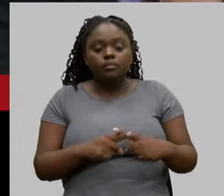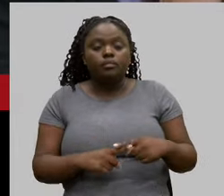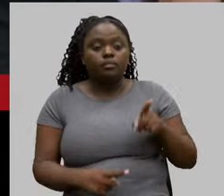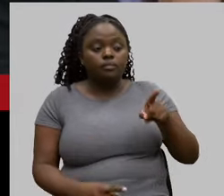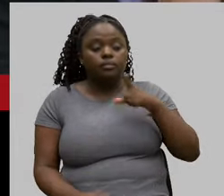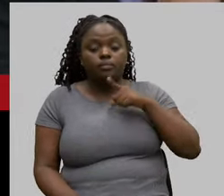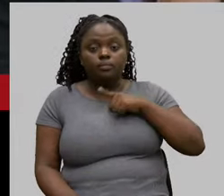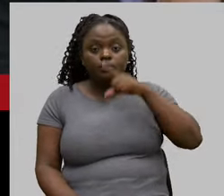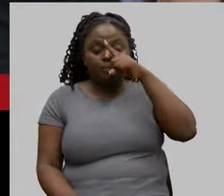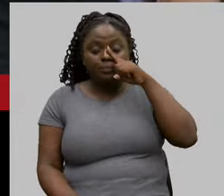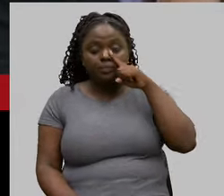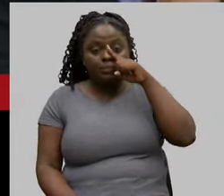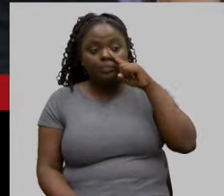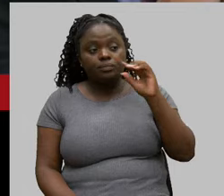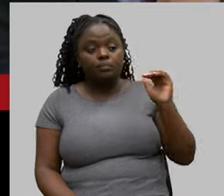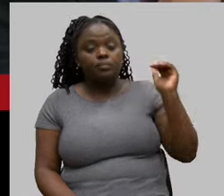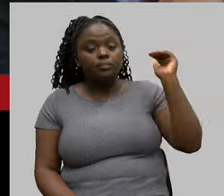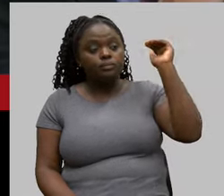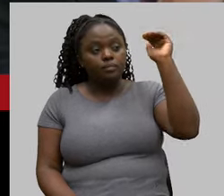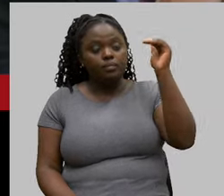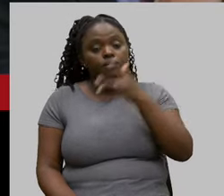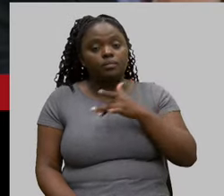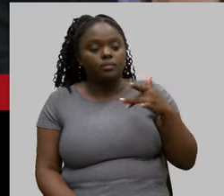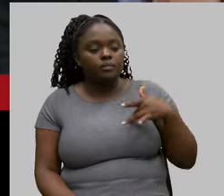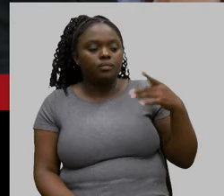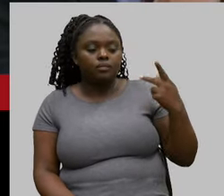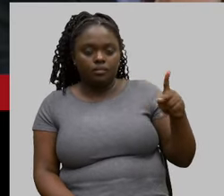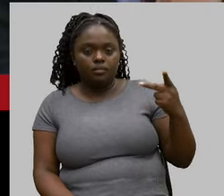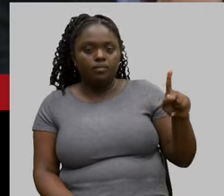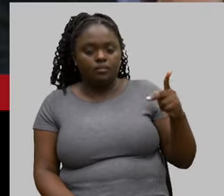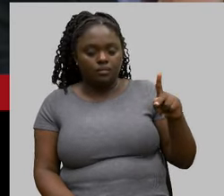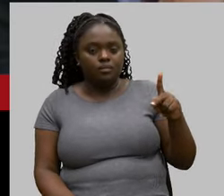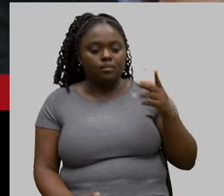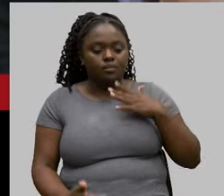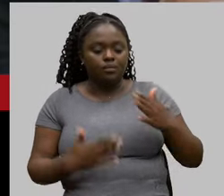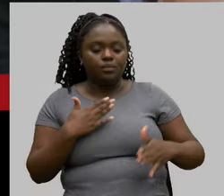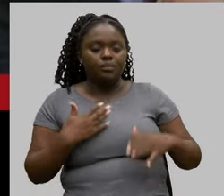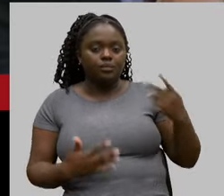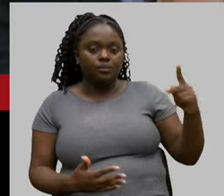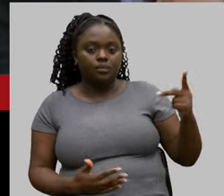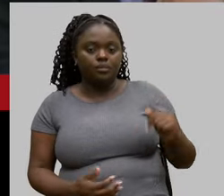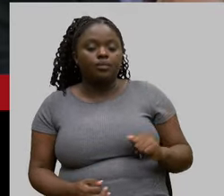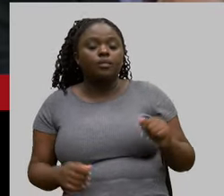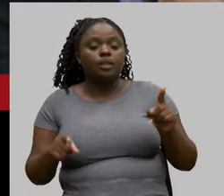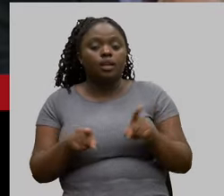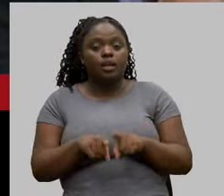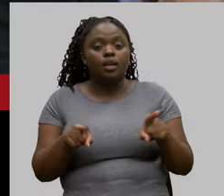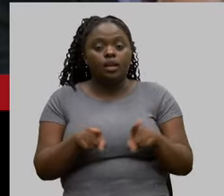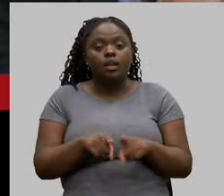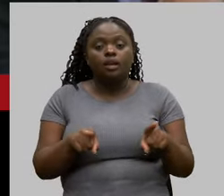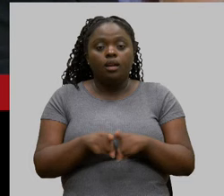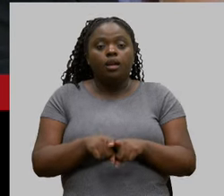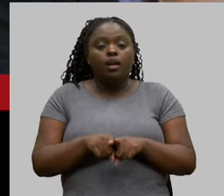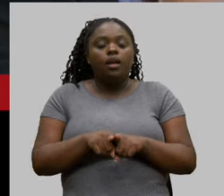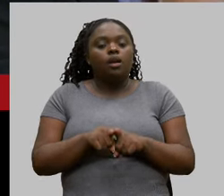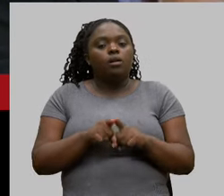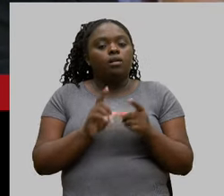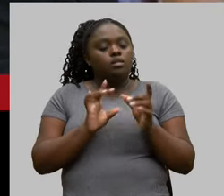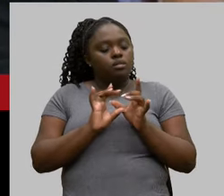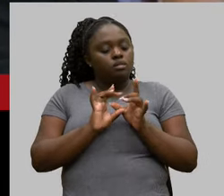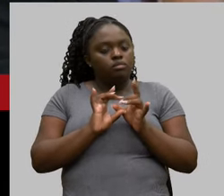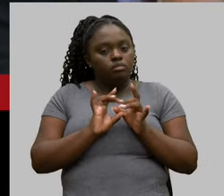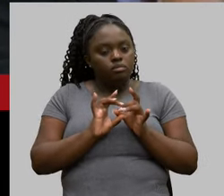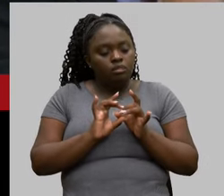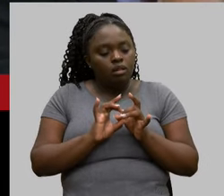risco maior porque Ele oferece a sua saúde a sua integridade física e com essa com esse dispositivo